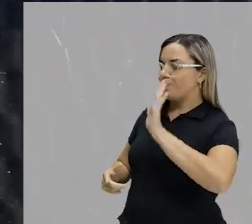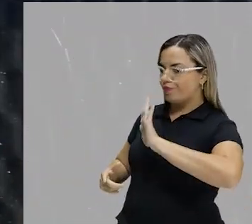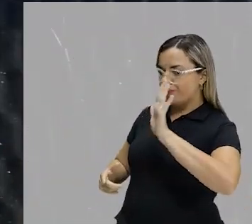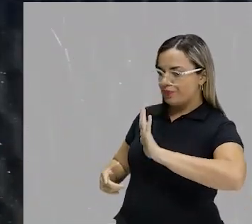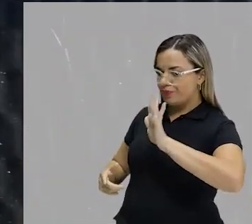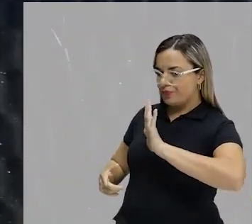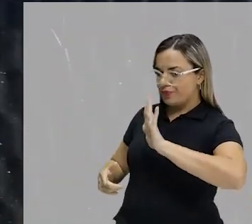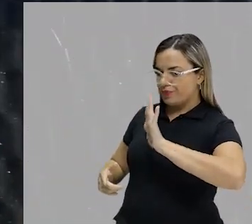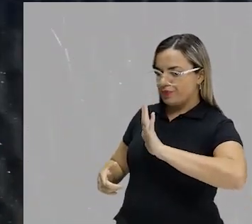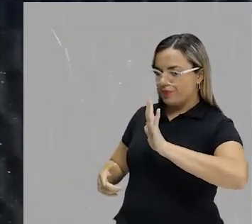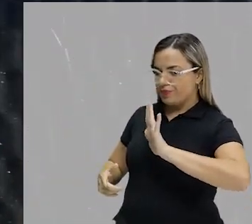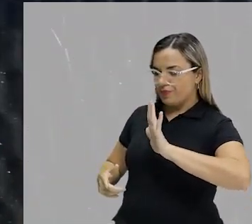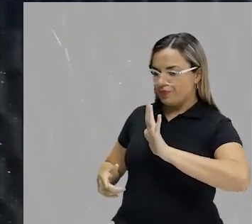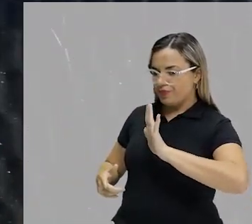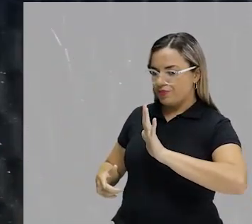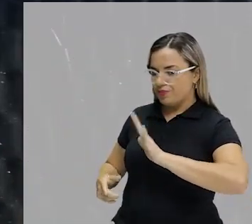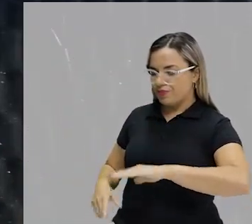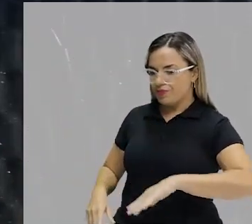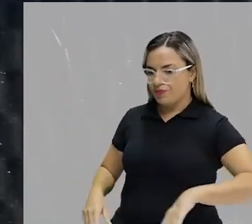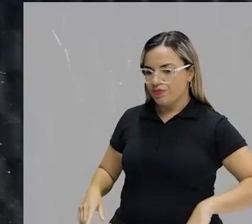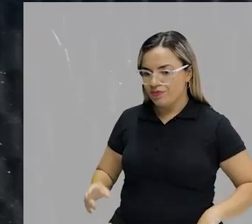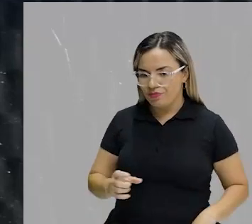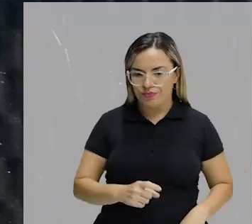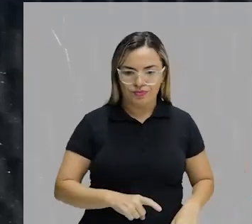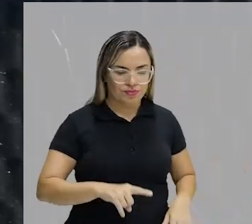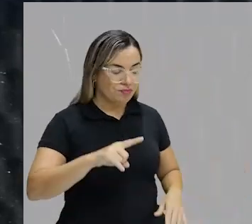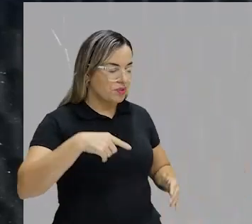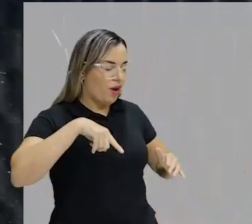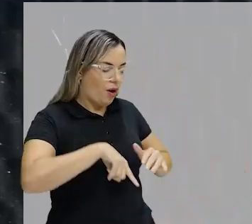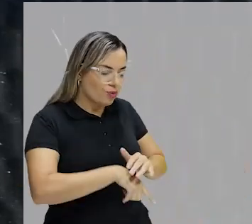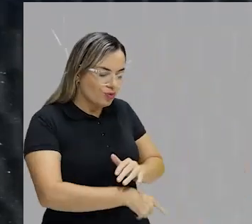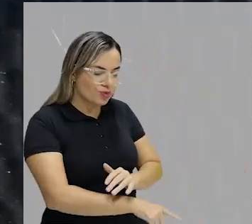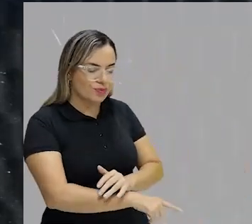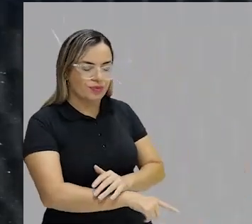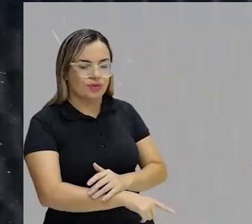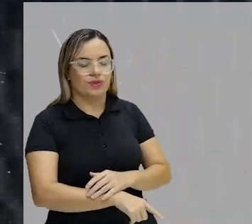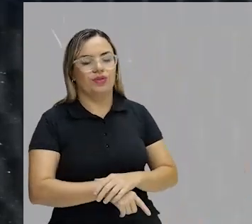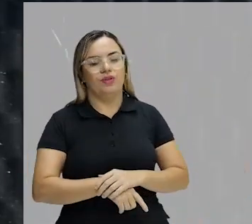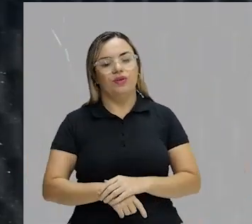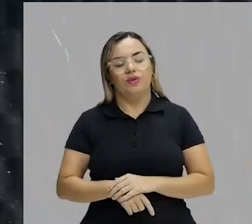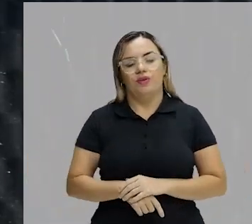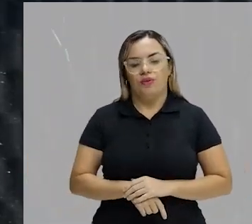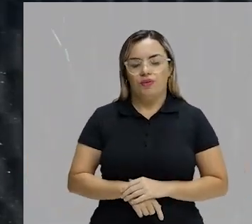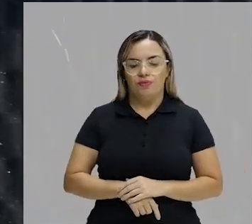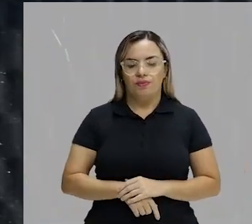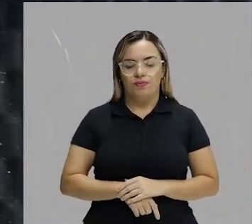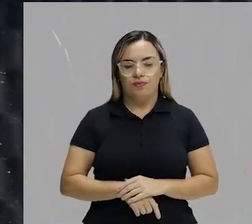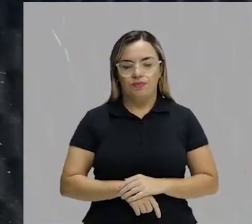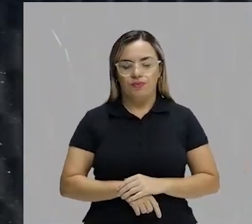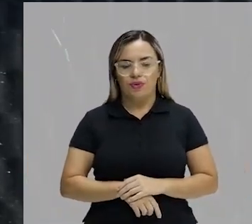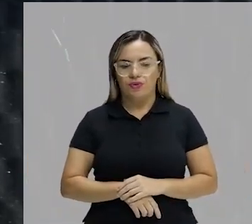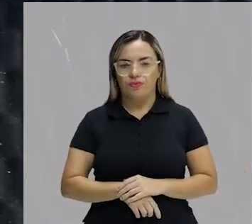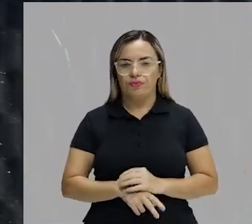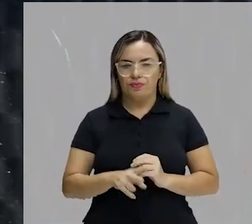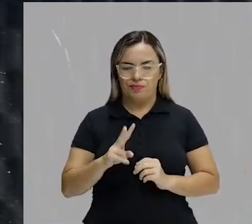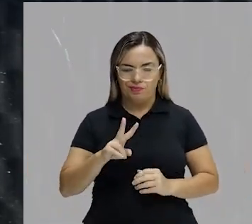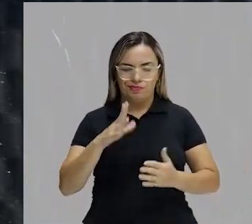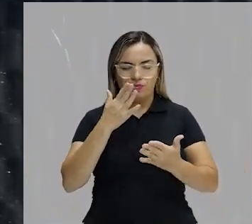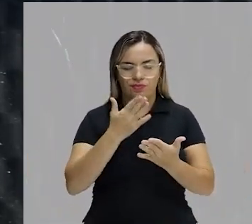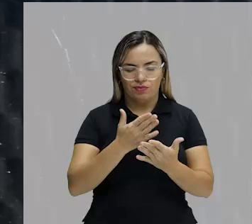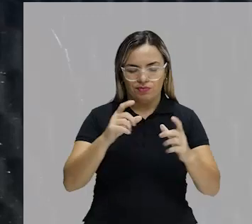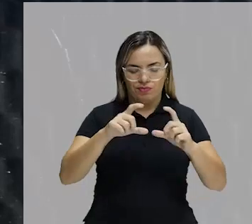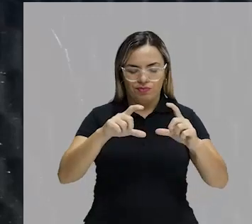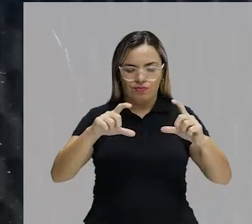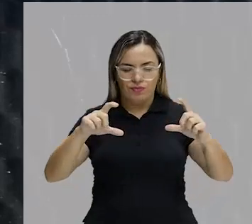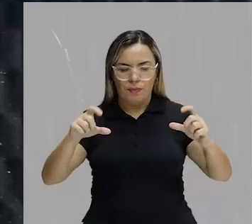entendeu adeus, no sentido de Deus, e respondeu ao diabo. Veja só, pessoal, como uma frase